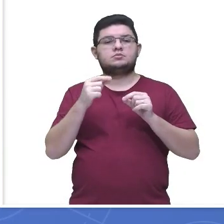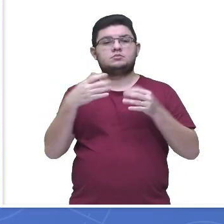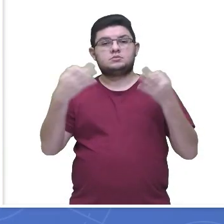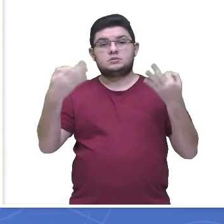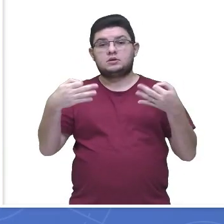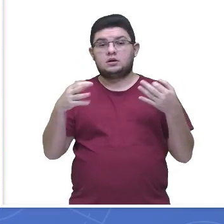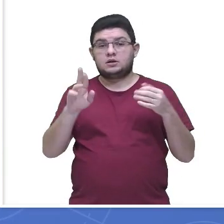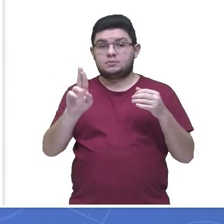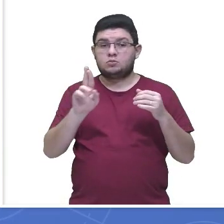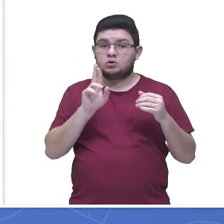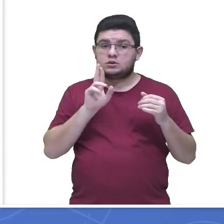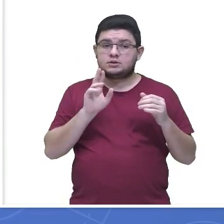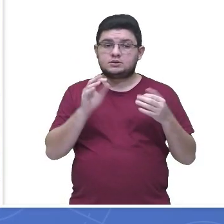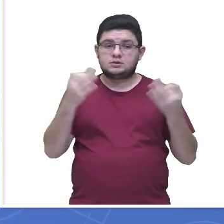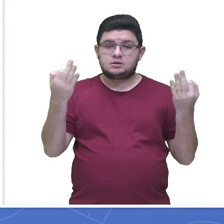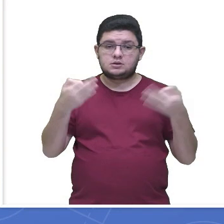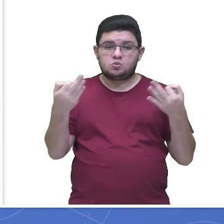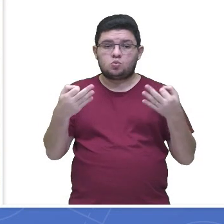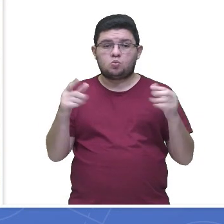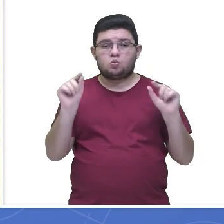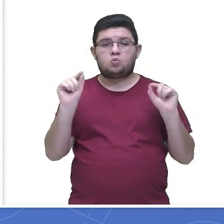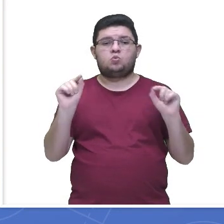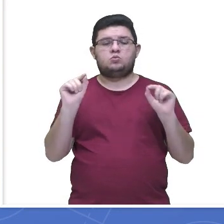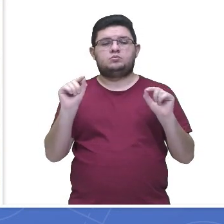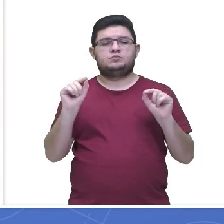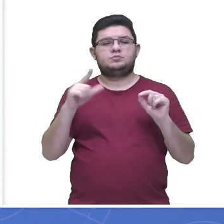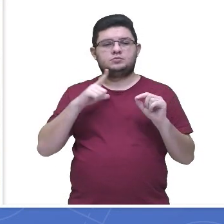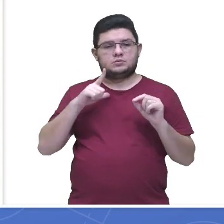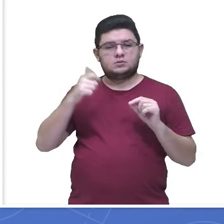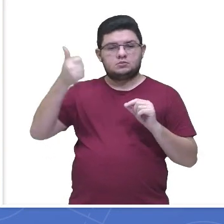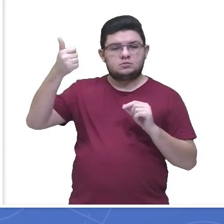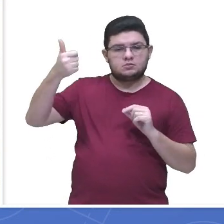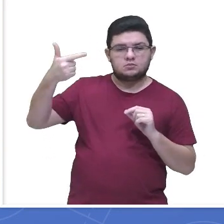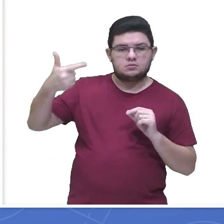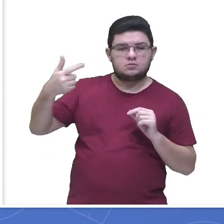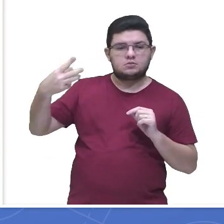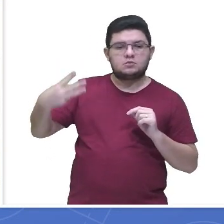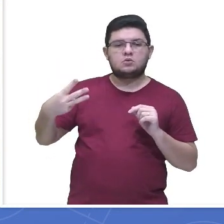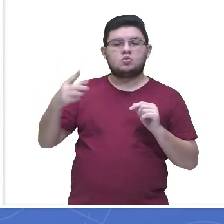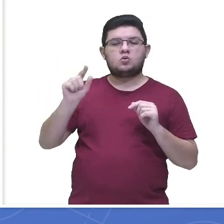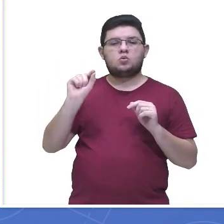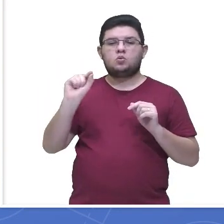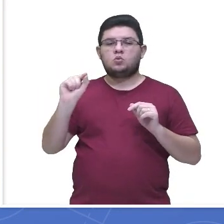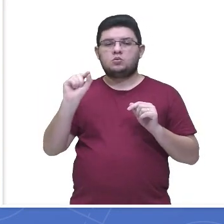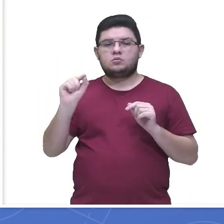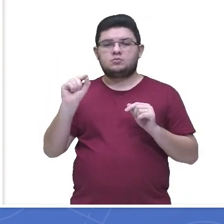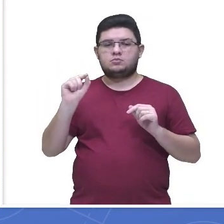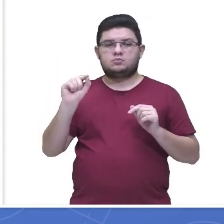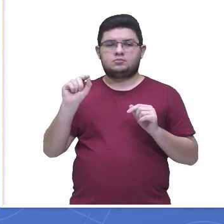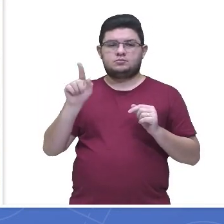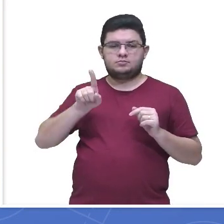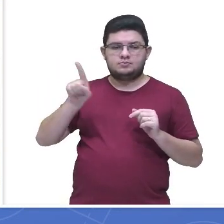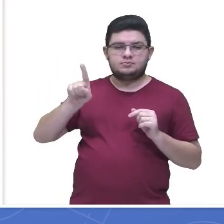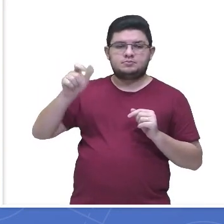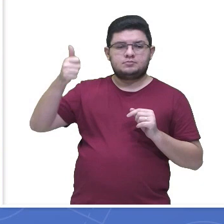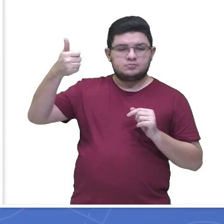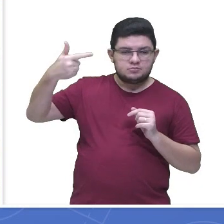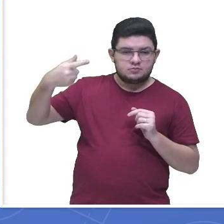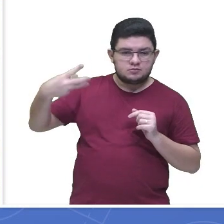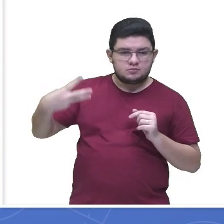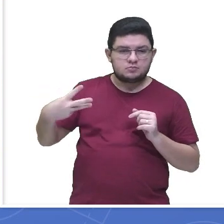nossa terceira questão. Então olha aí, a gente tem as afirmações, né, sobre os protozoários. Na próxima imagem a gente tem as alternativas,